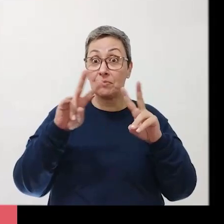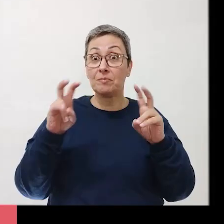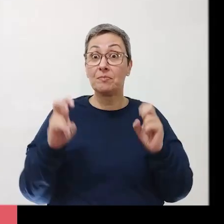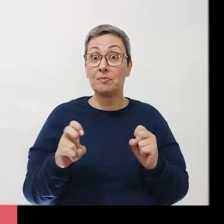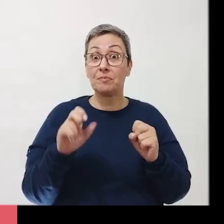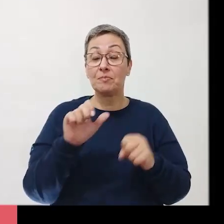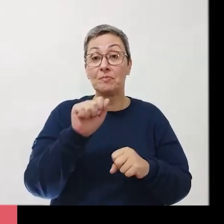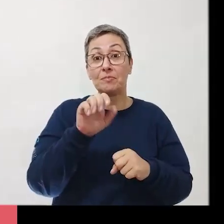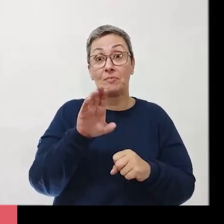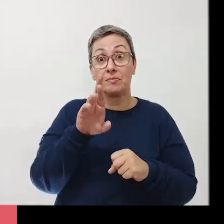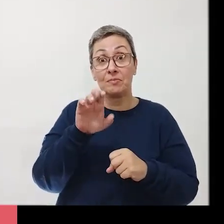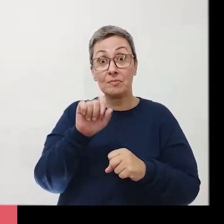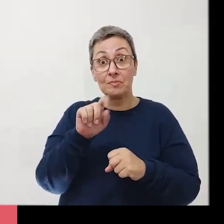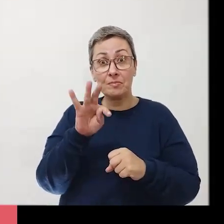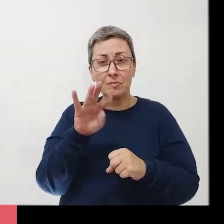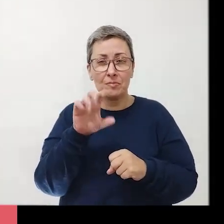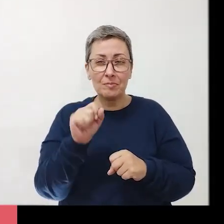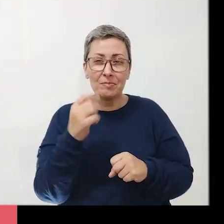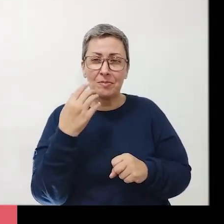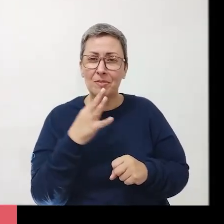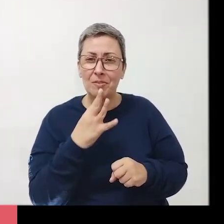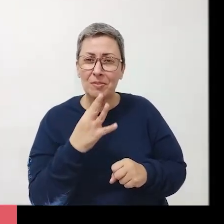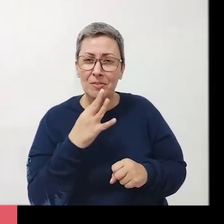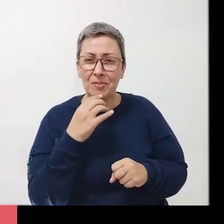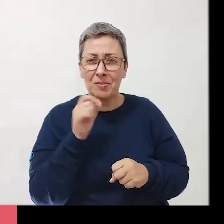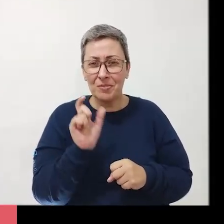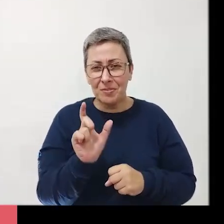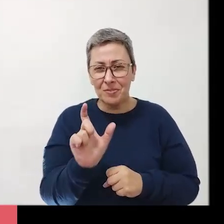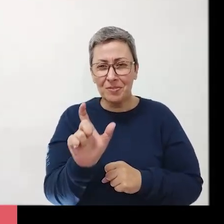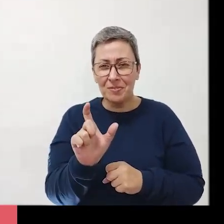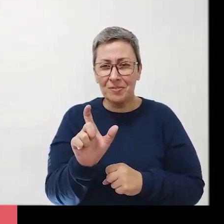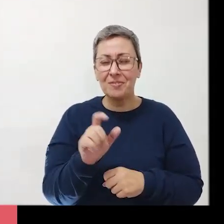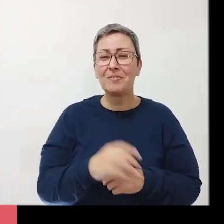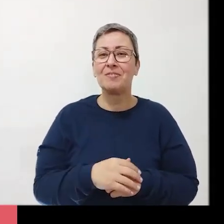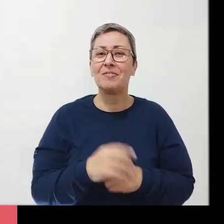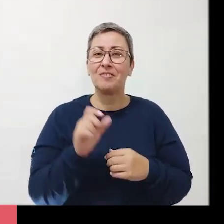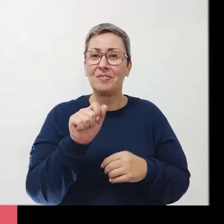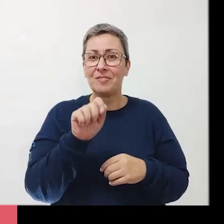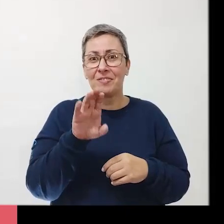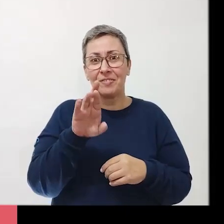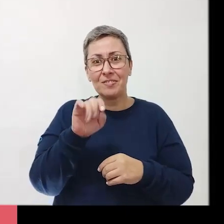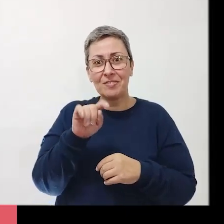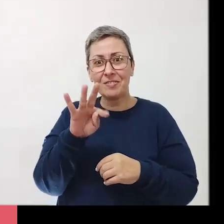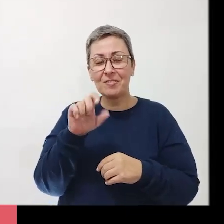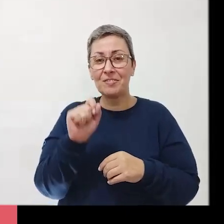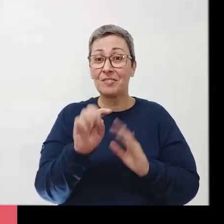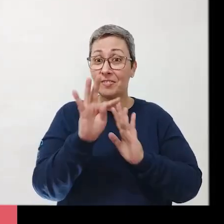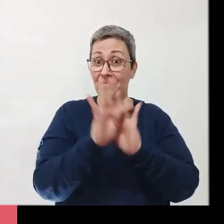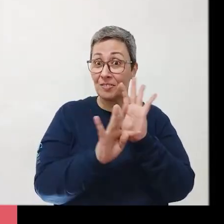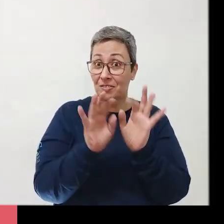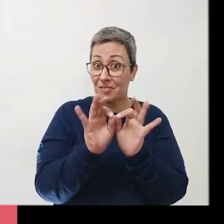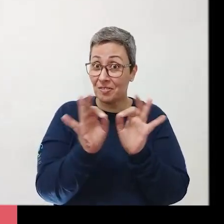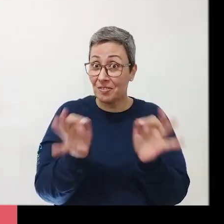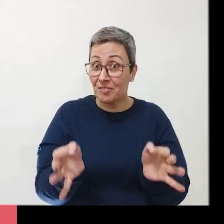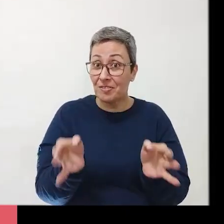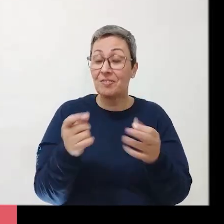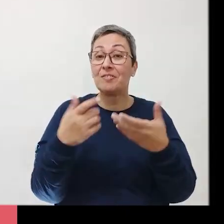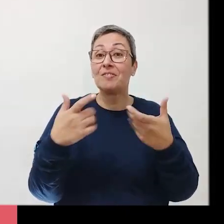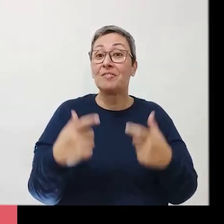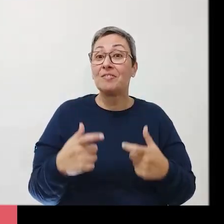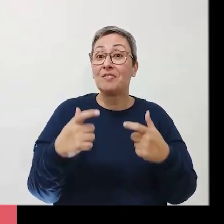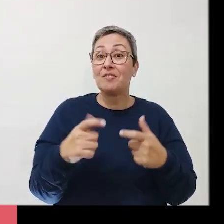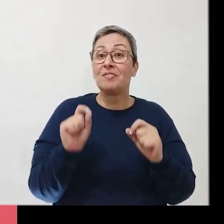já ouviram essa palavra antes? Acróstico é um texto simples onde, a partir de uma